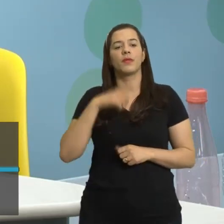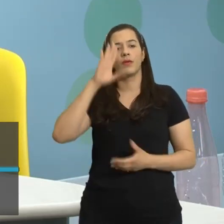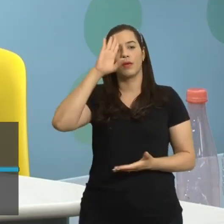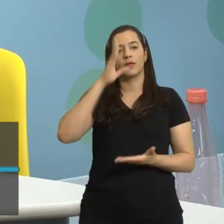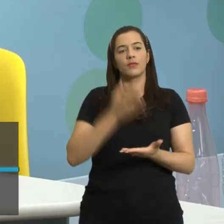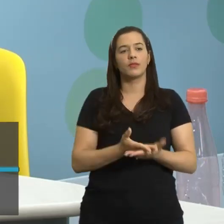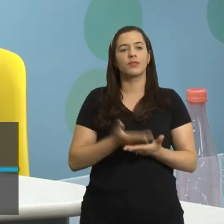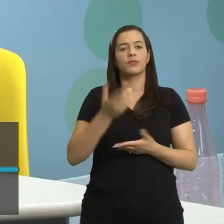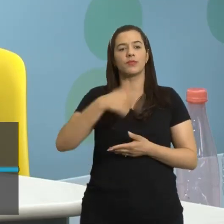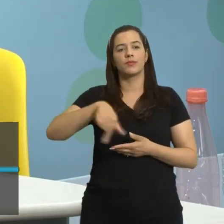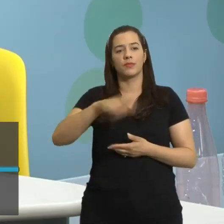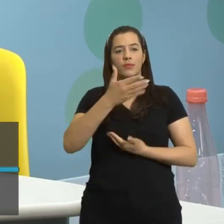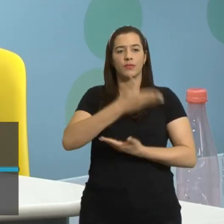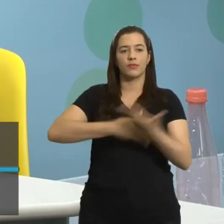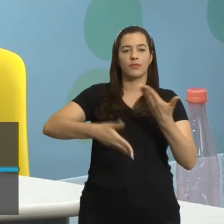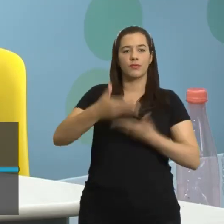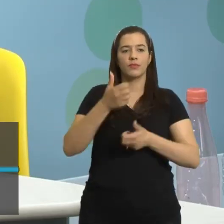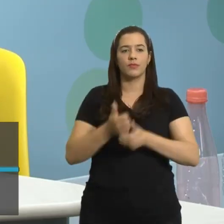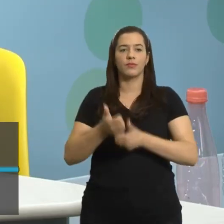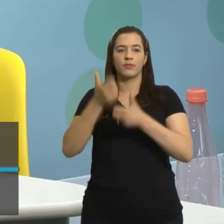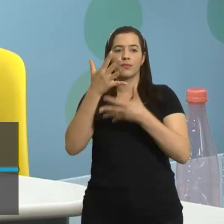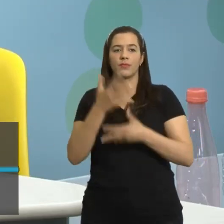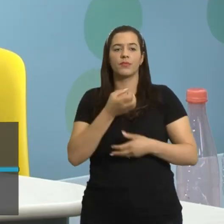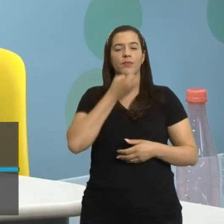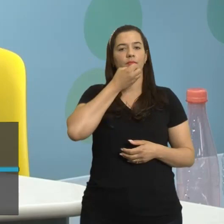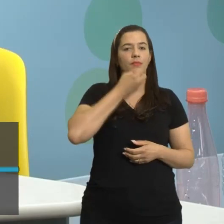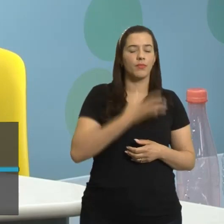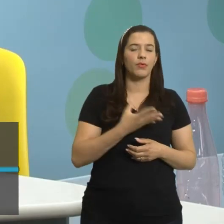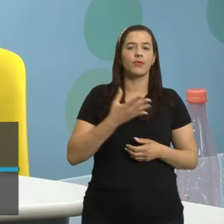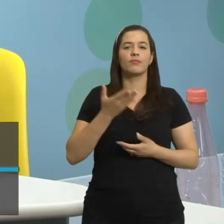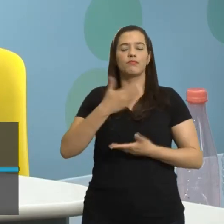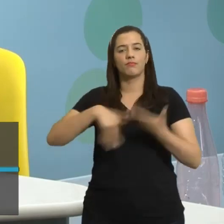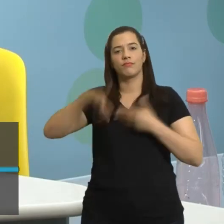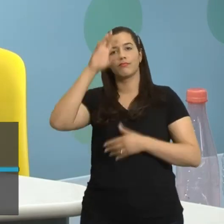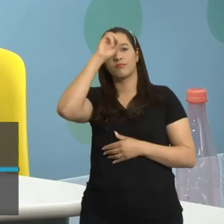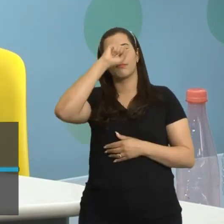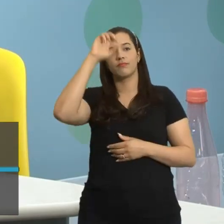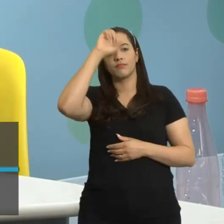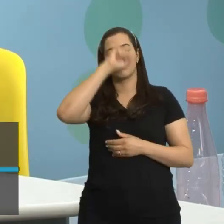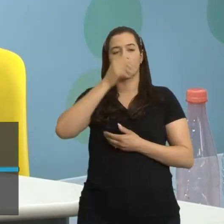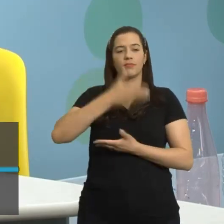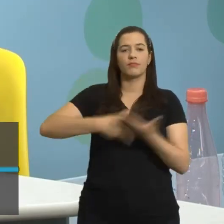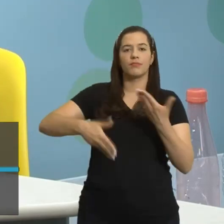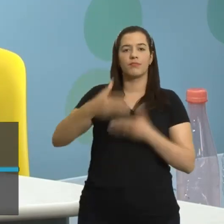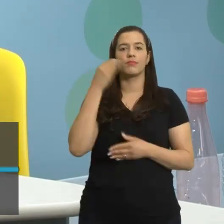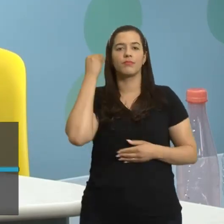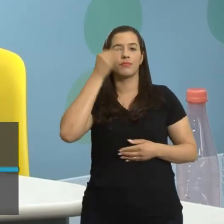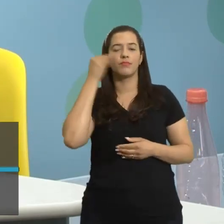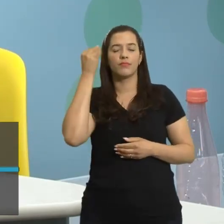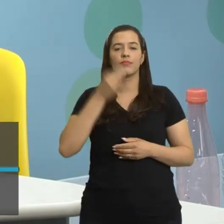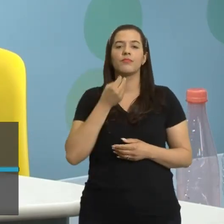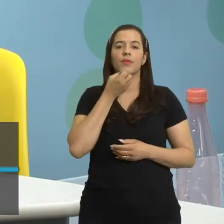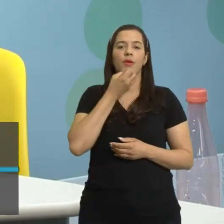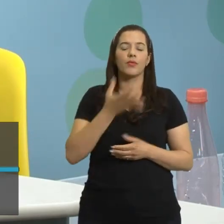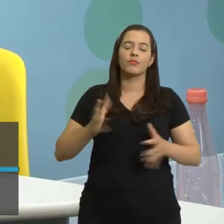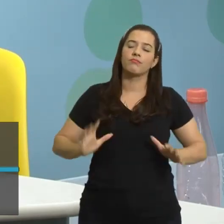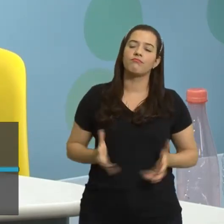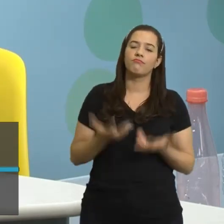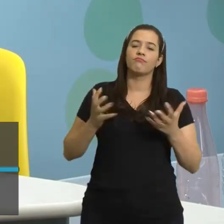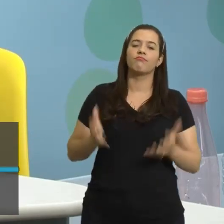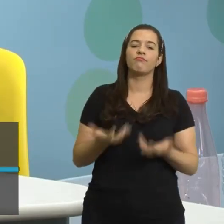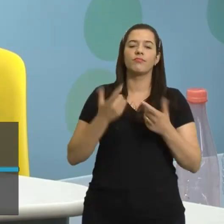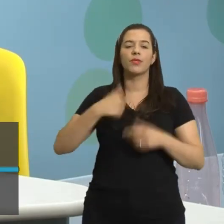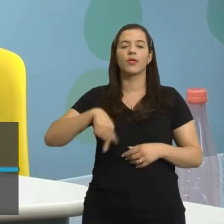o compartilhamento no nosso chat hoje foi muito produtivo, né? Essa troca de experiências é o que motiva a gente a